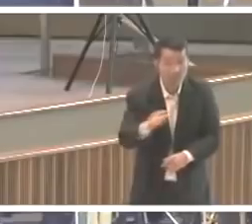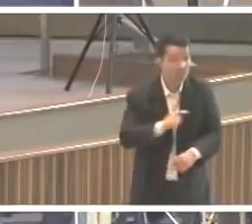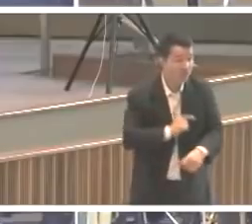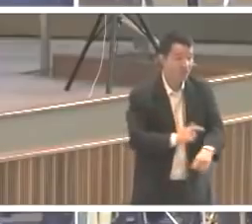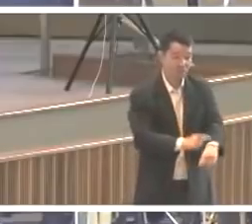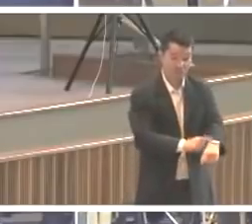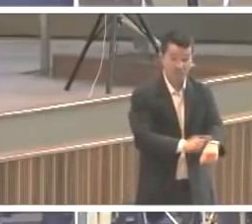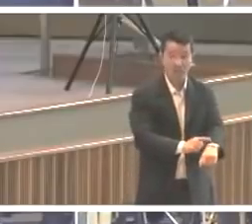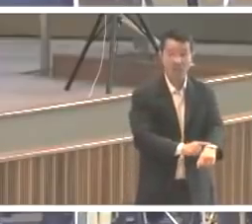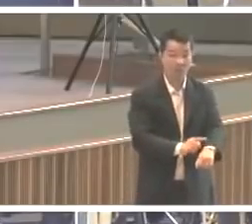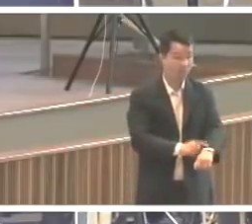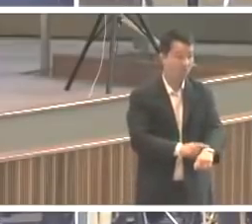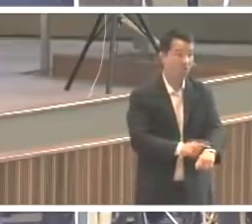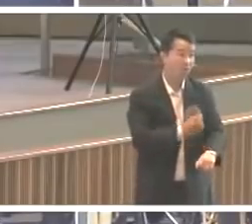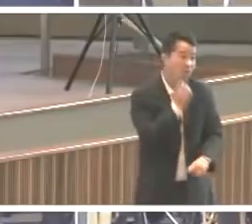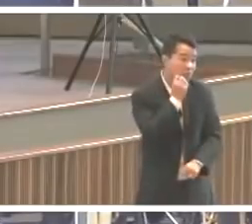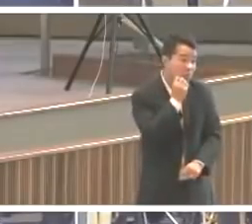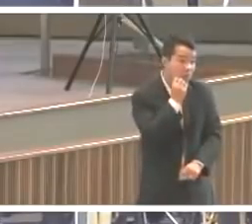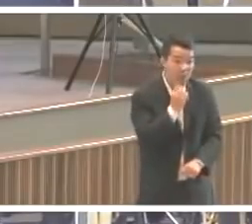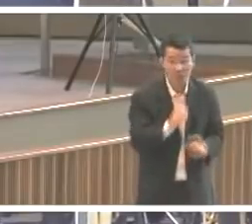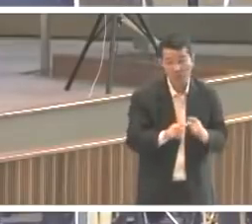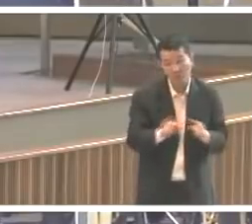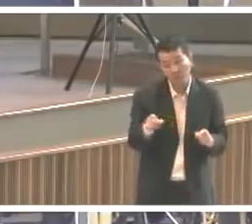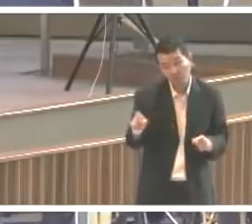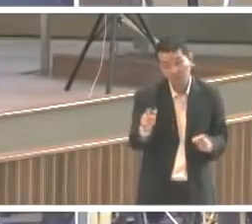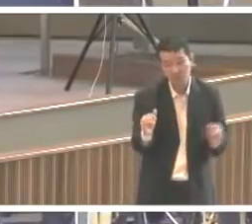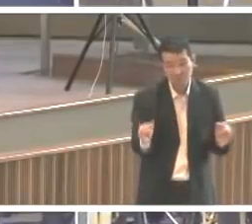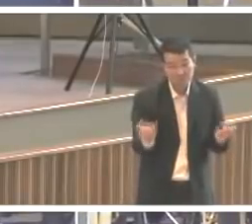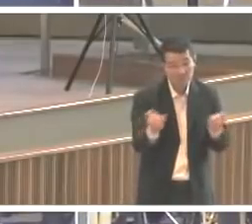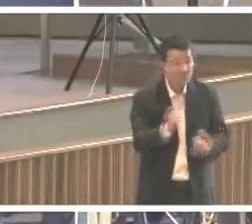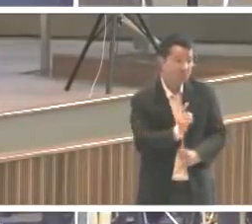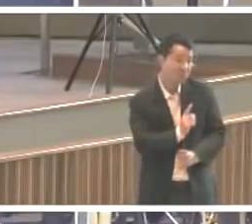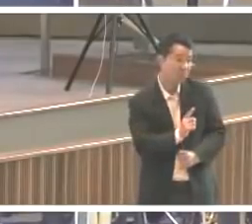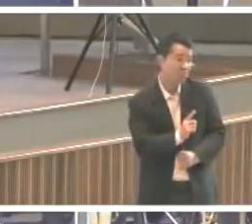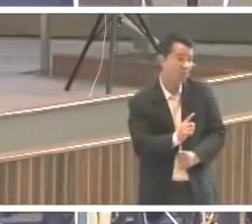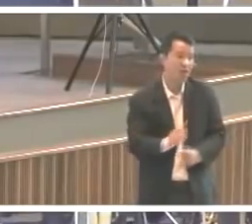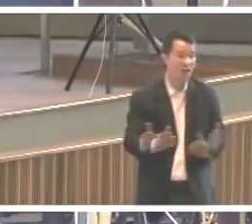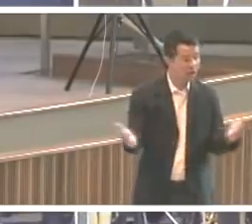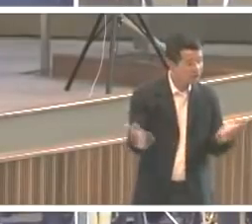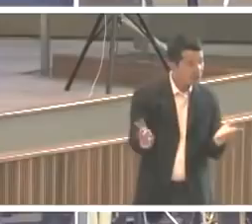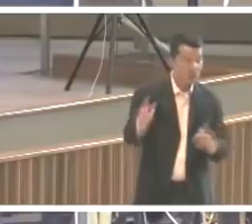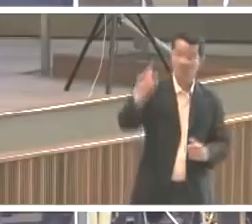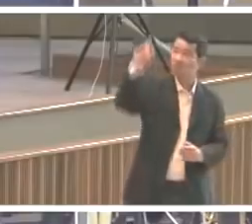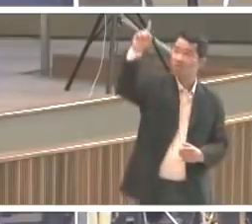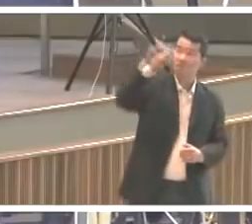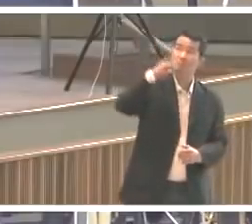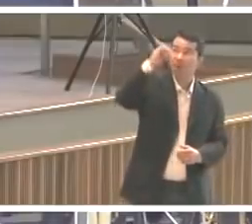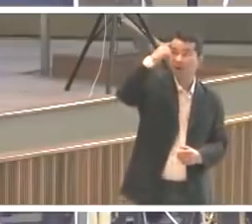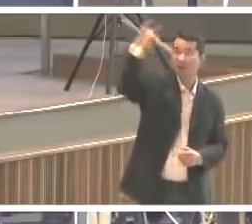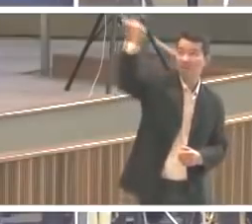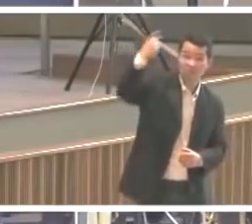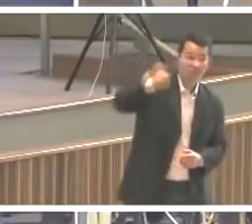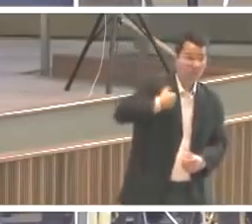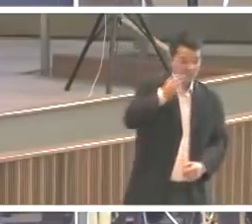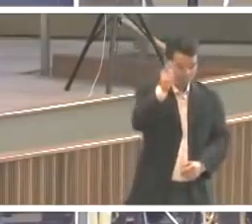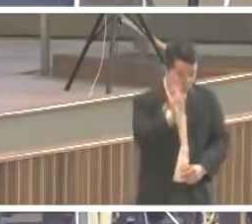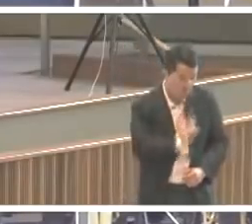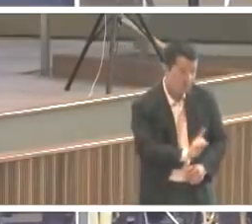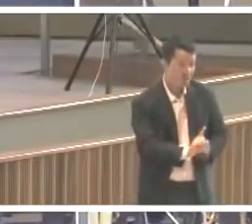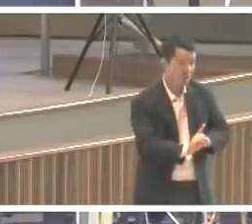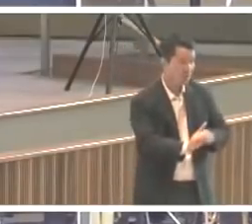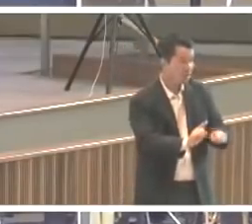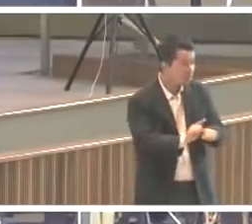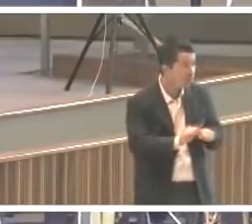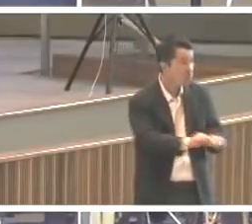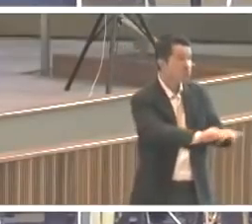tempo de oportunidade. O meu Pai me enviou, não é? Para que eu pudesse revelar para a cidade